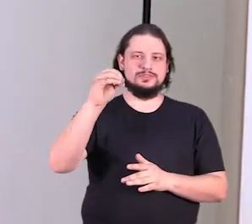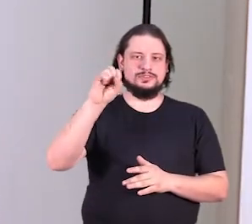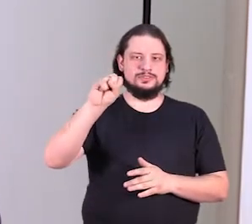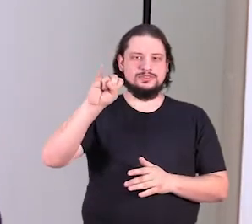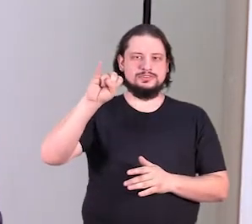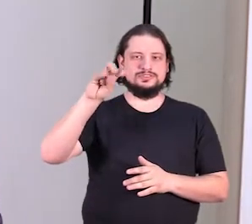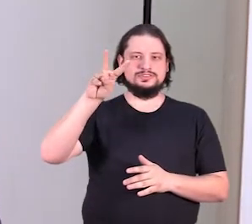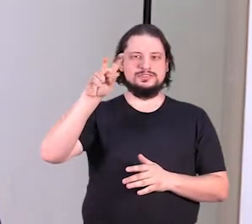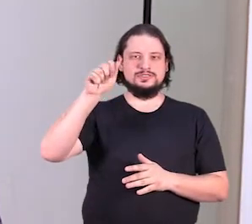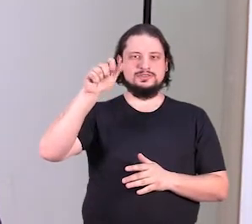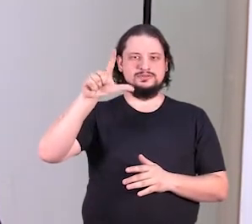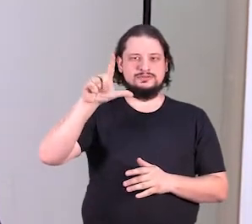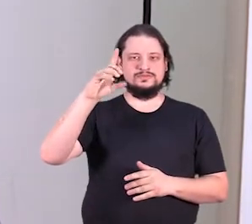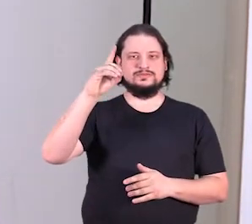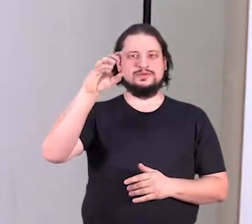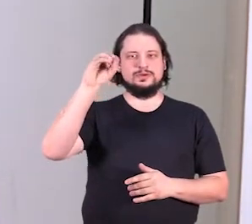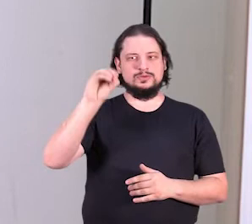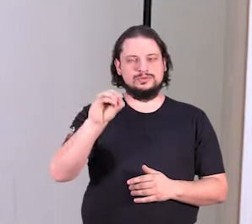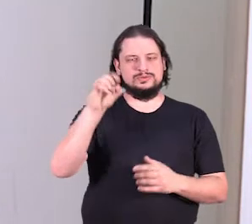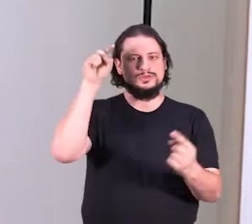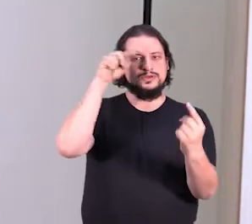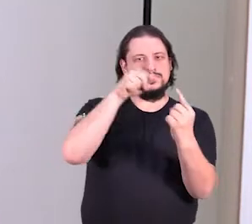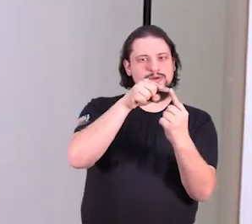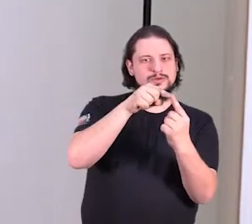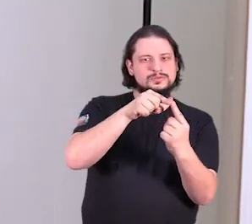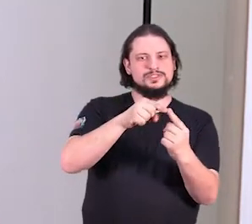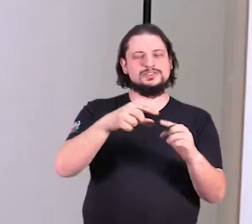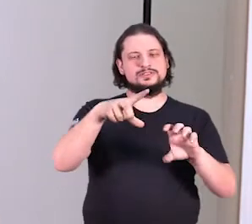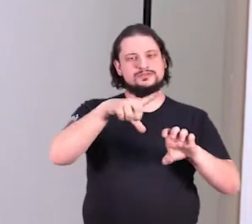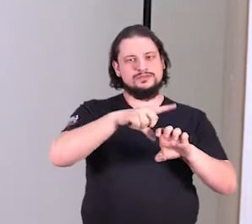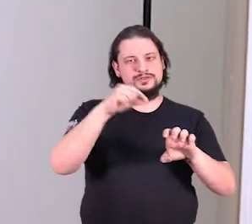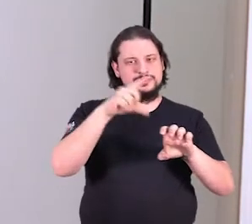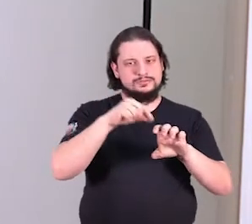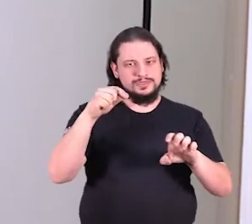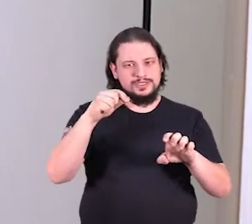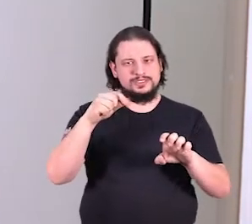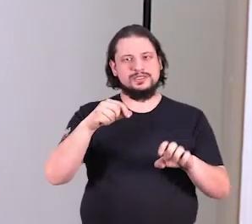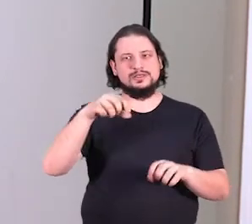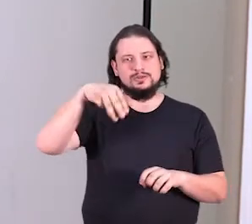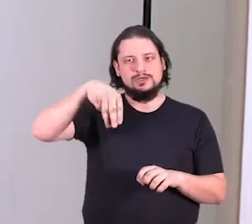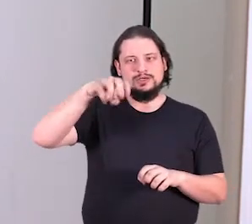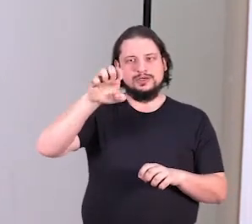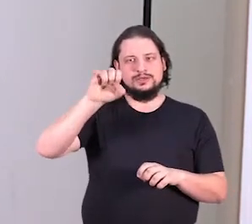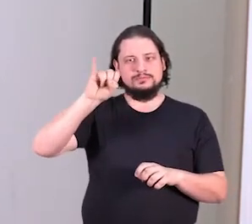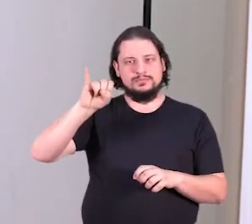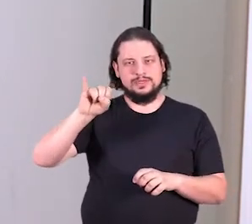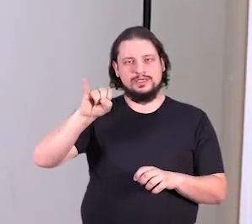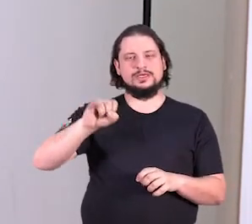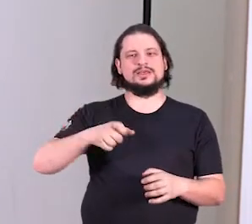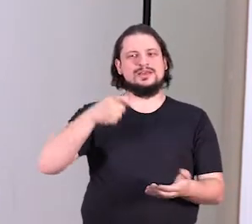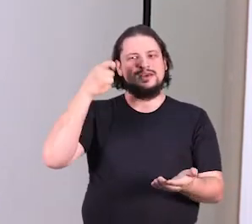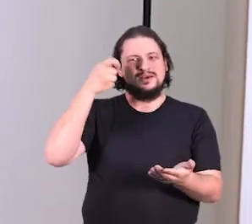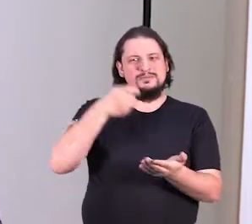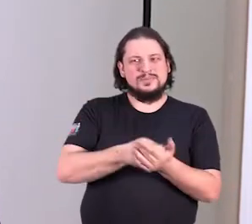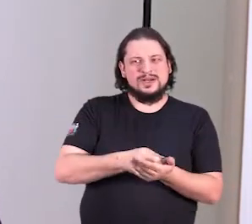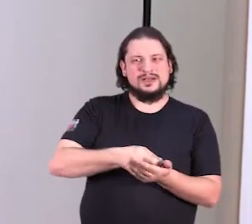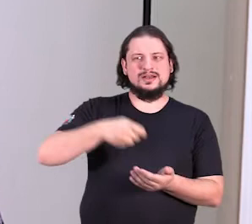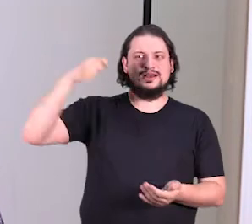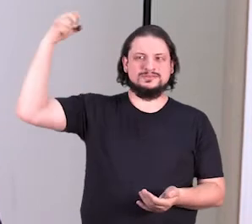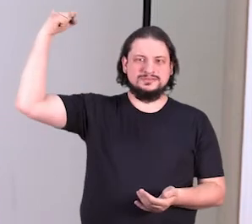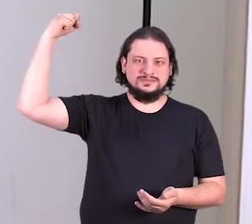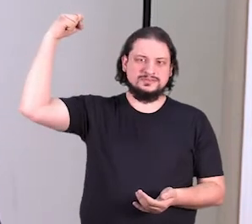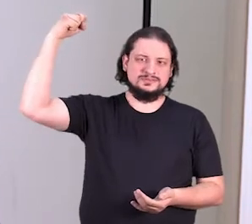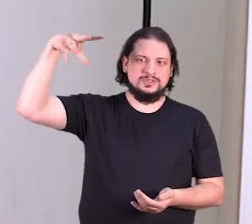deputado Josivaldo que Visa dá a possibilidade da tarifa social aos microempreendedores eu entendo como